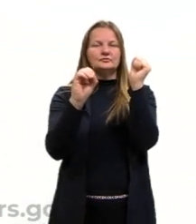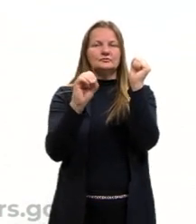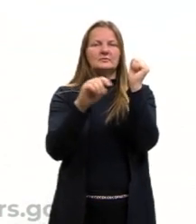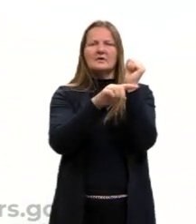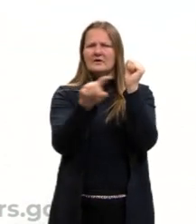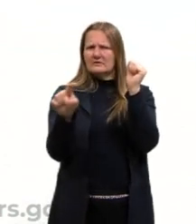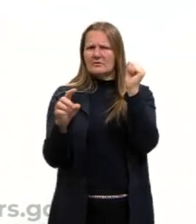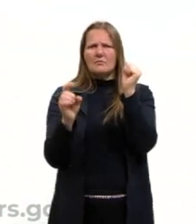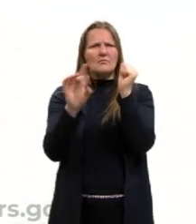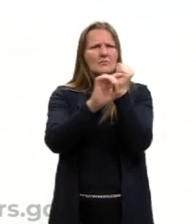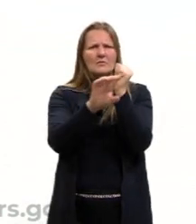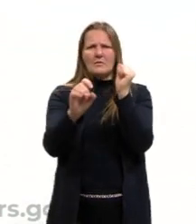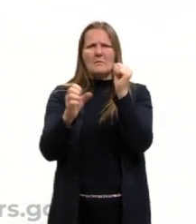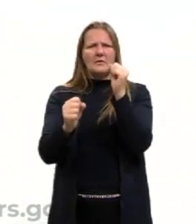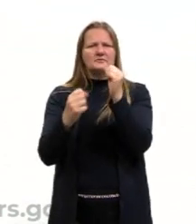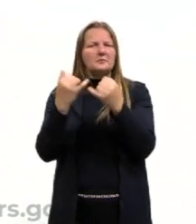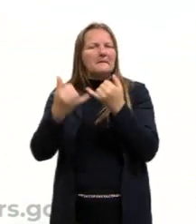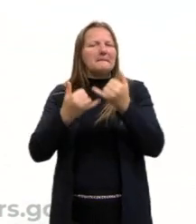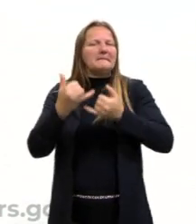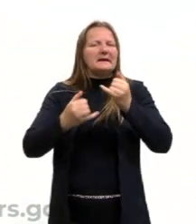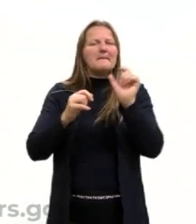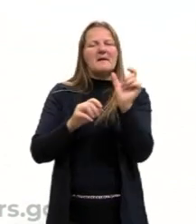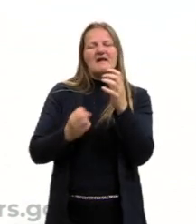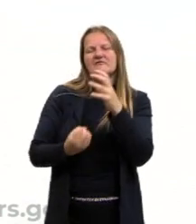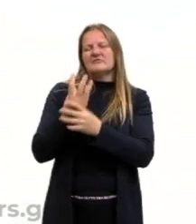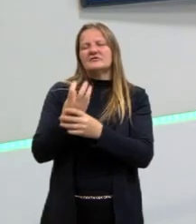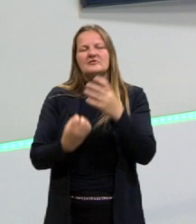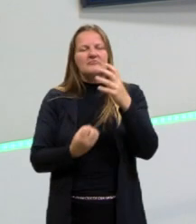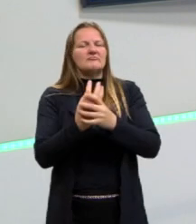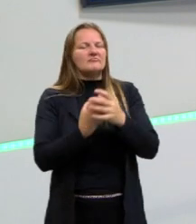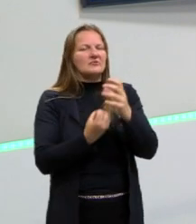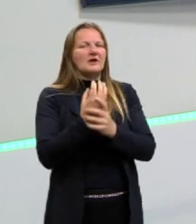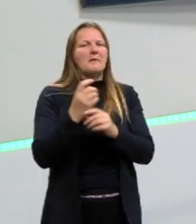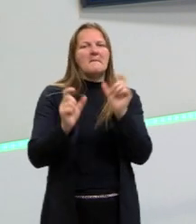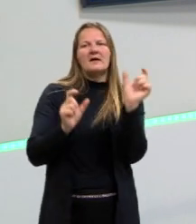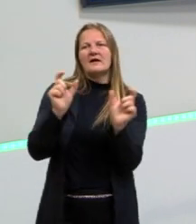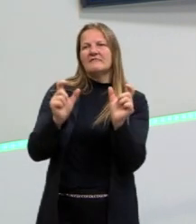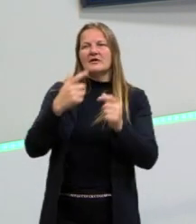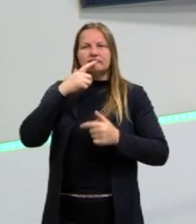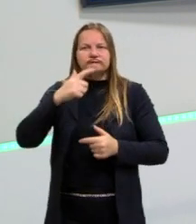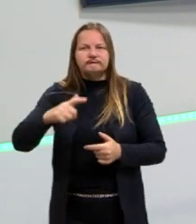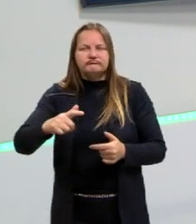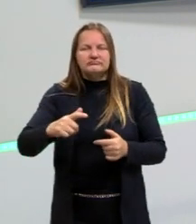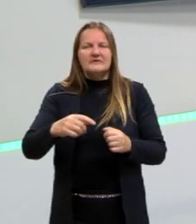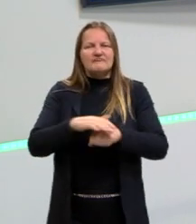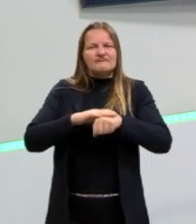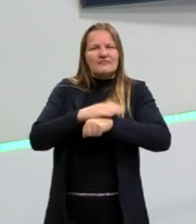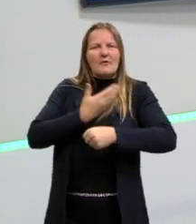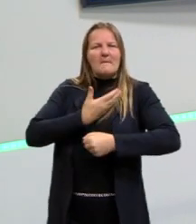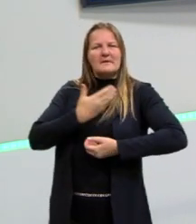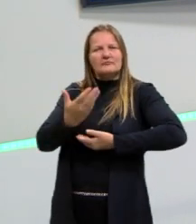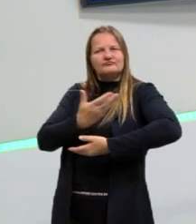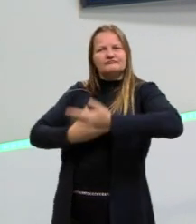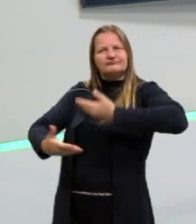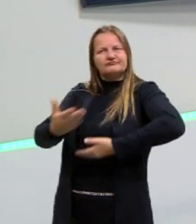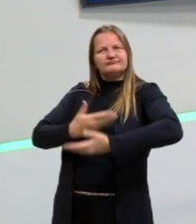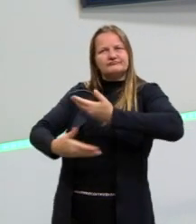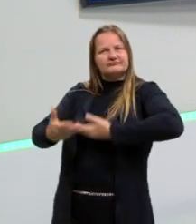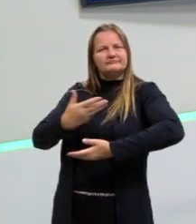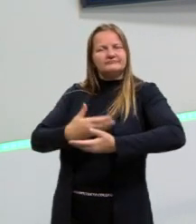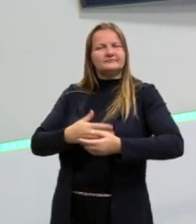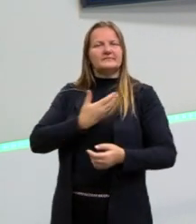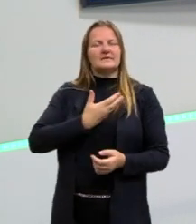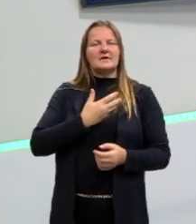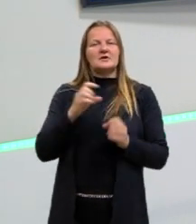quiserem. Criança gosta muito de fazer isso, criança e adolescente. Criar uma língua para falar com os amigos, que seja uma língua só